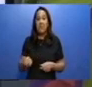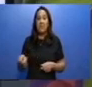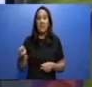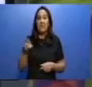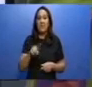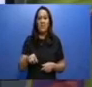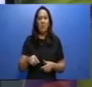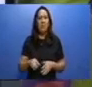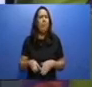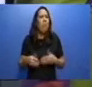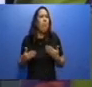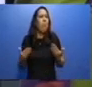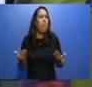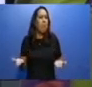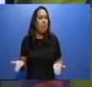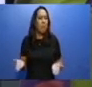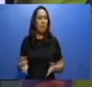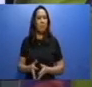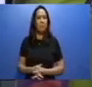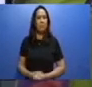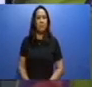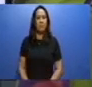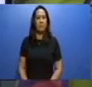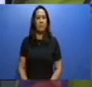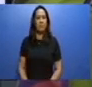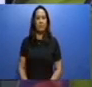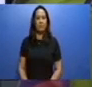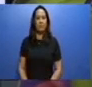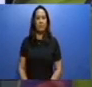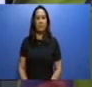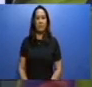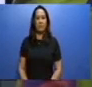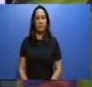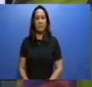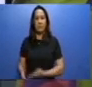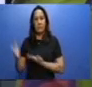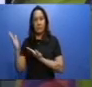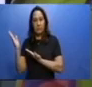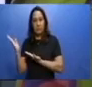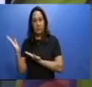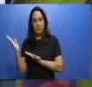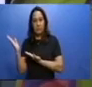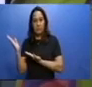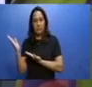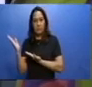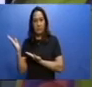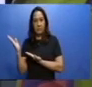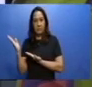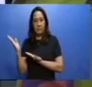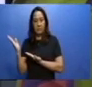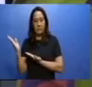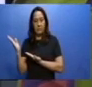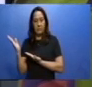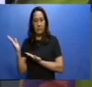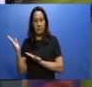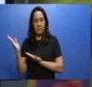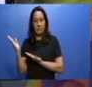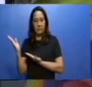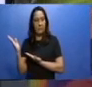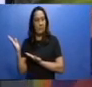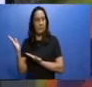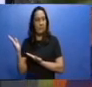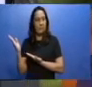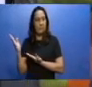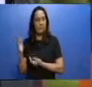vocês percebem que tá encostando só a pontinha da esfera na minha mão? E